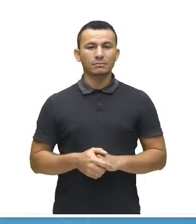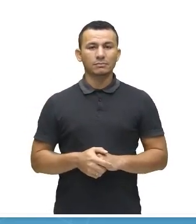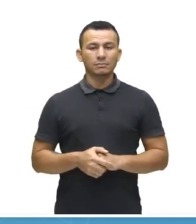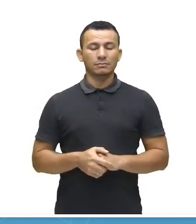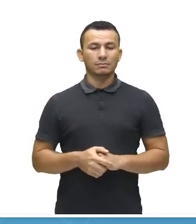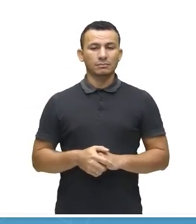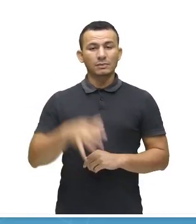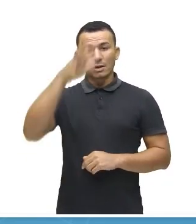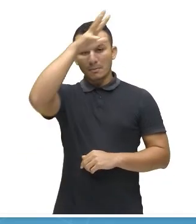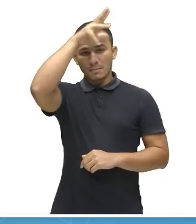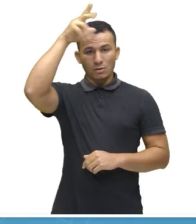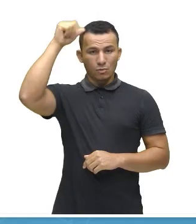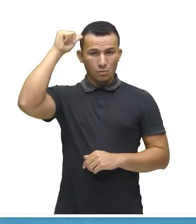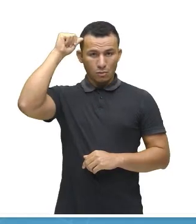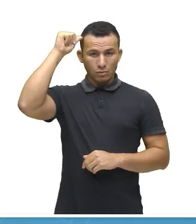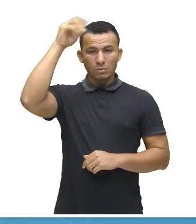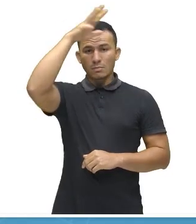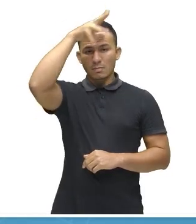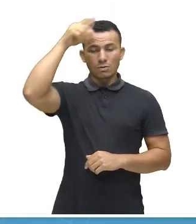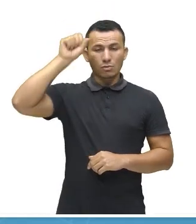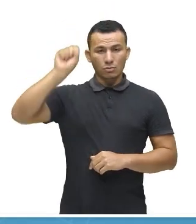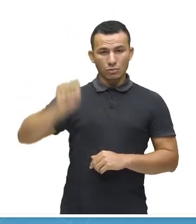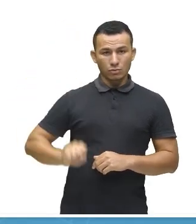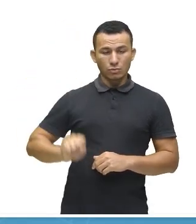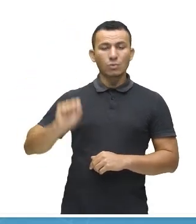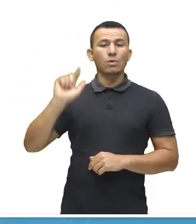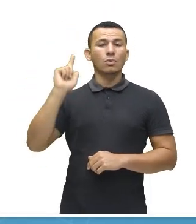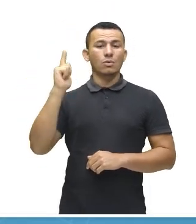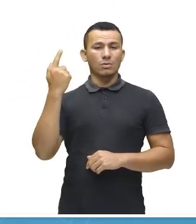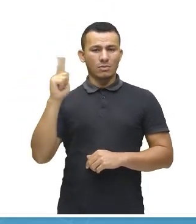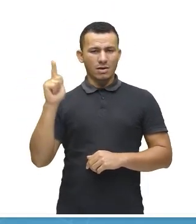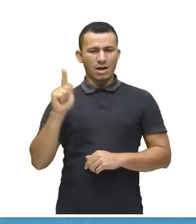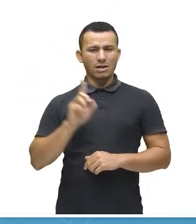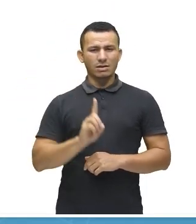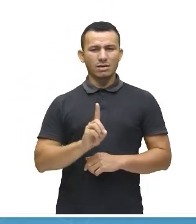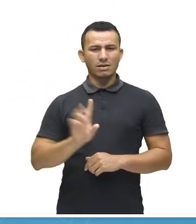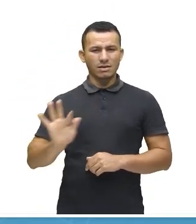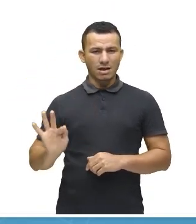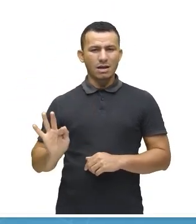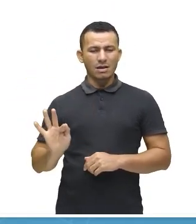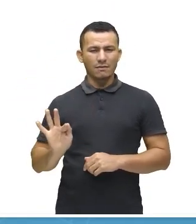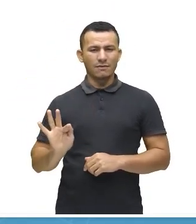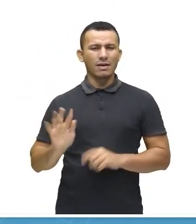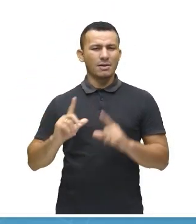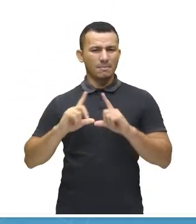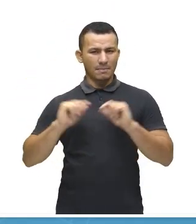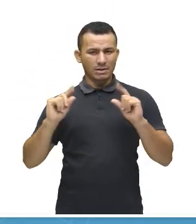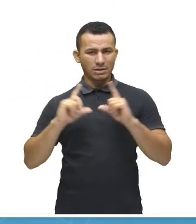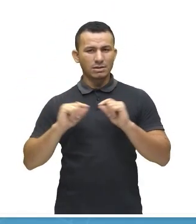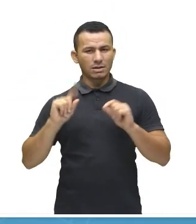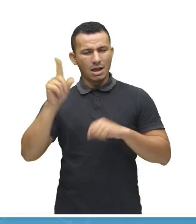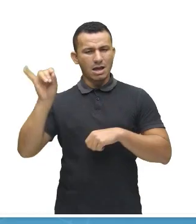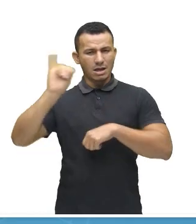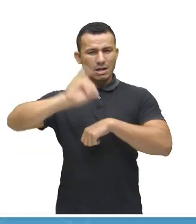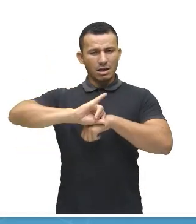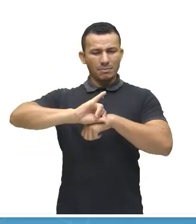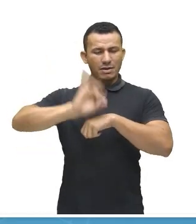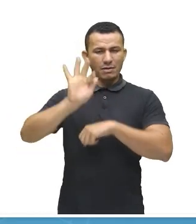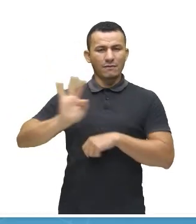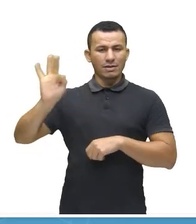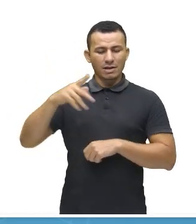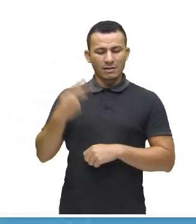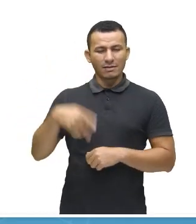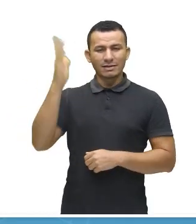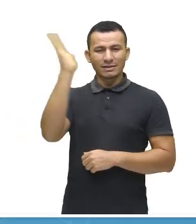Grosso do Sul, Goiás e o Distrito Federal, né, com Brasília, que é a capital federal aí do nosso